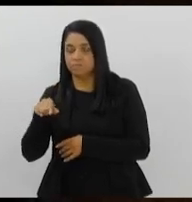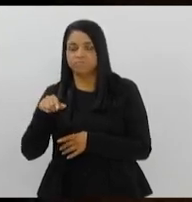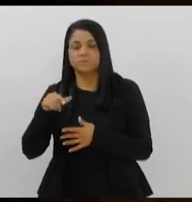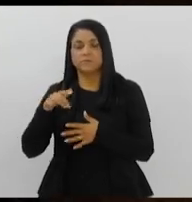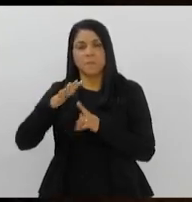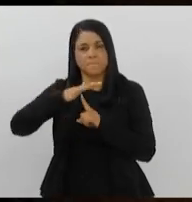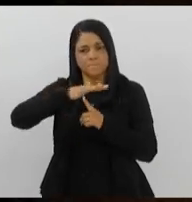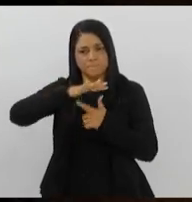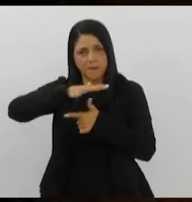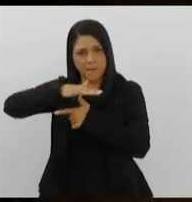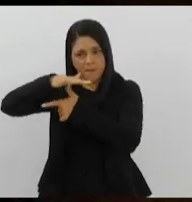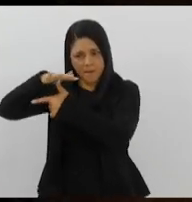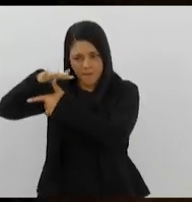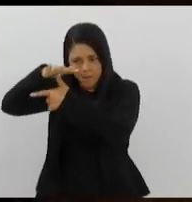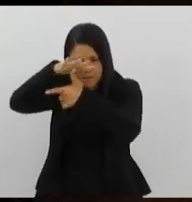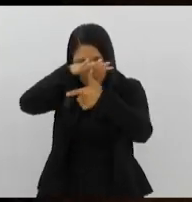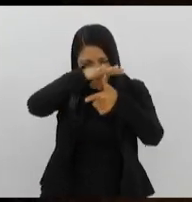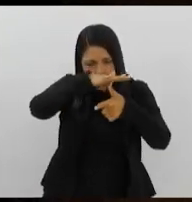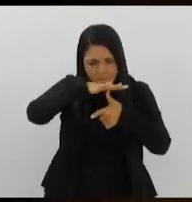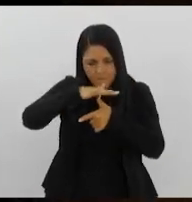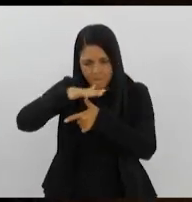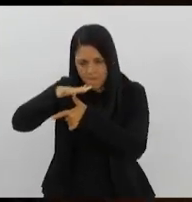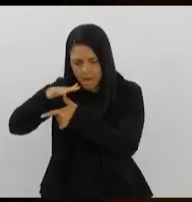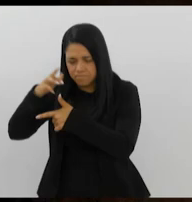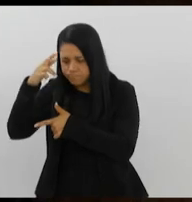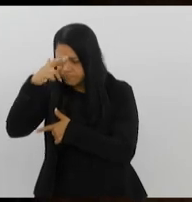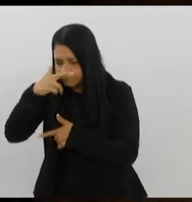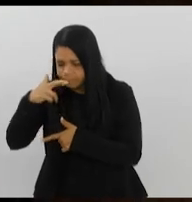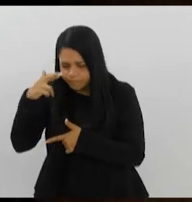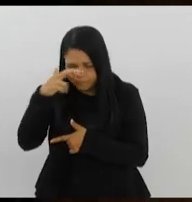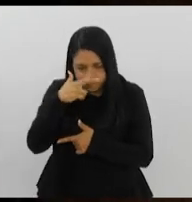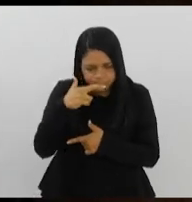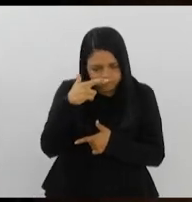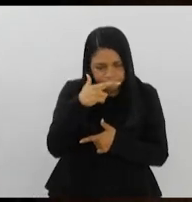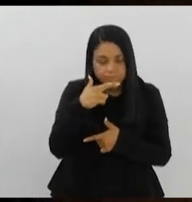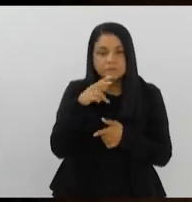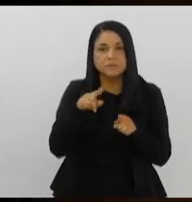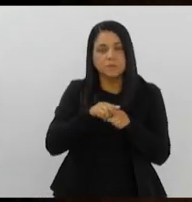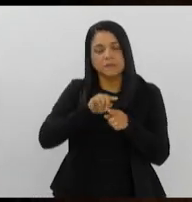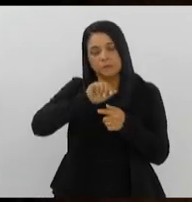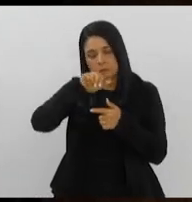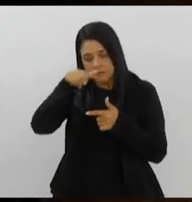e depois também tivemos vistoriando em terra.